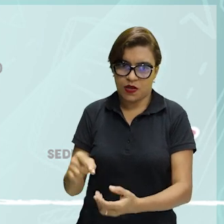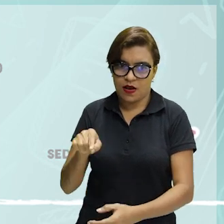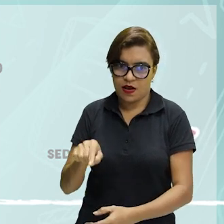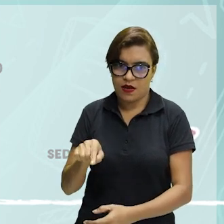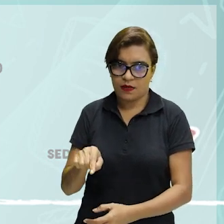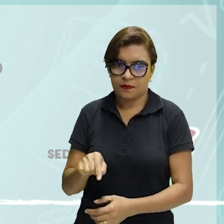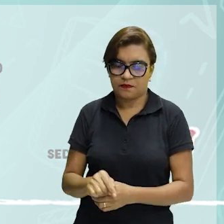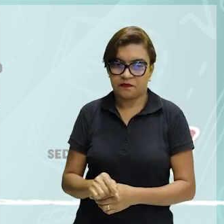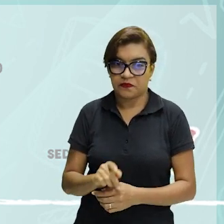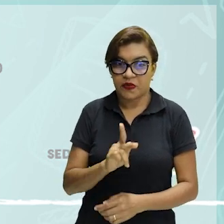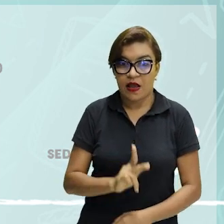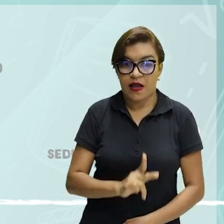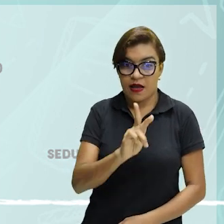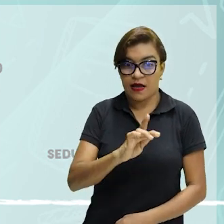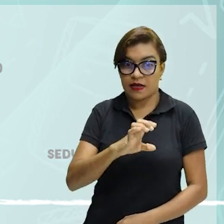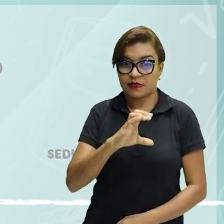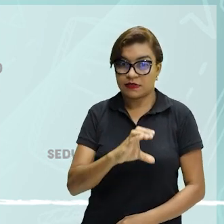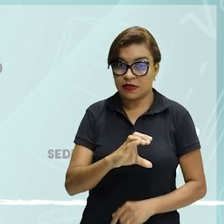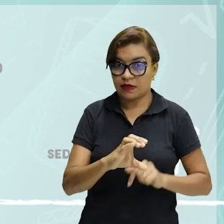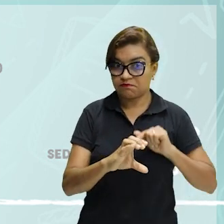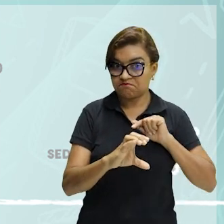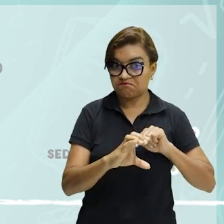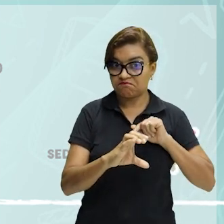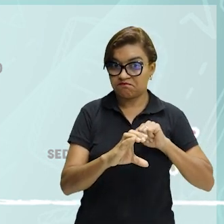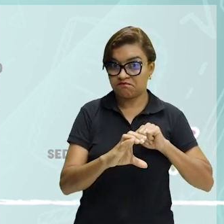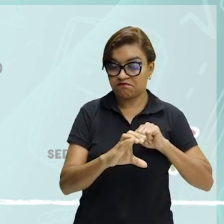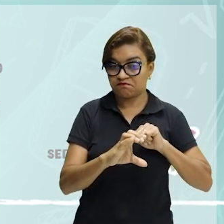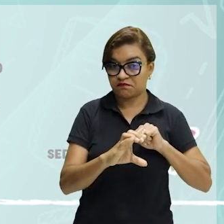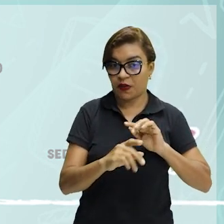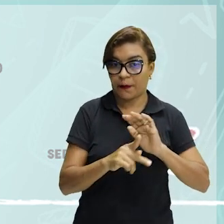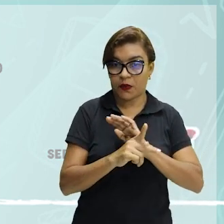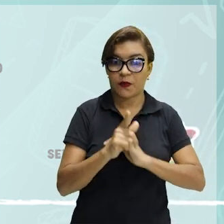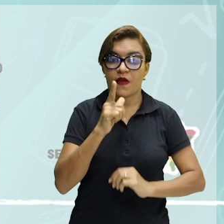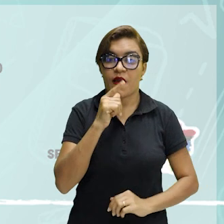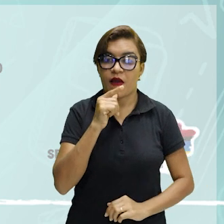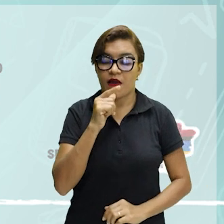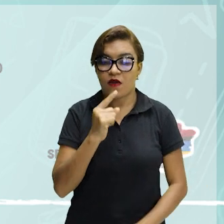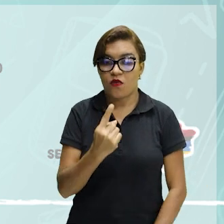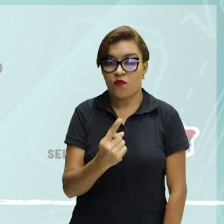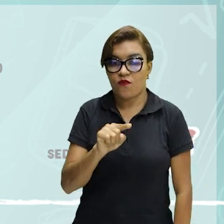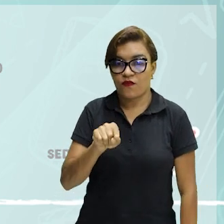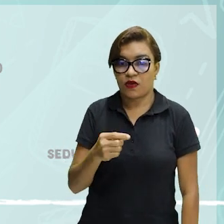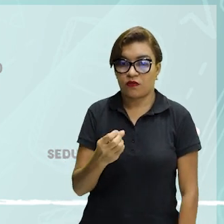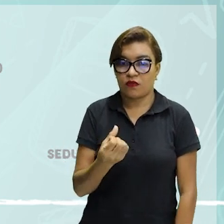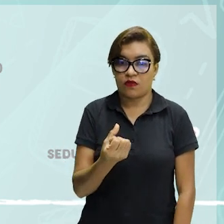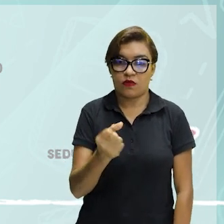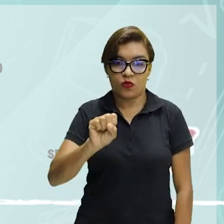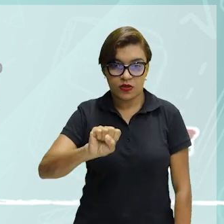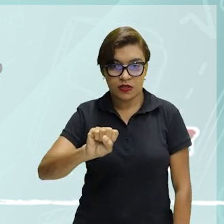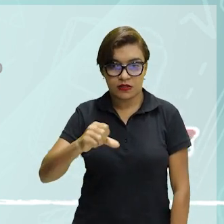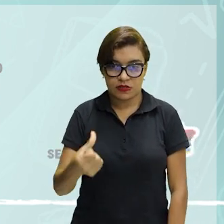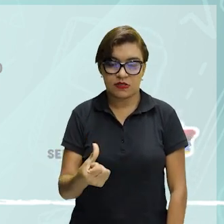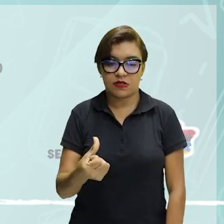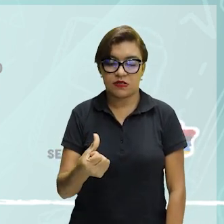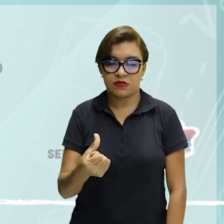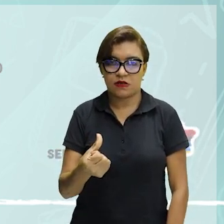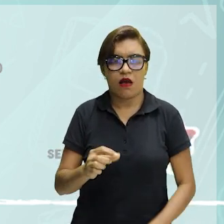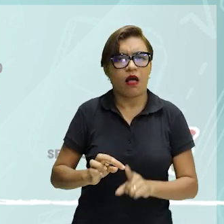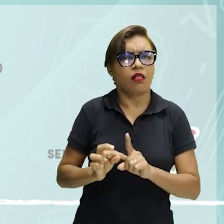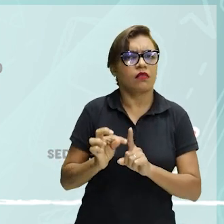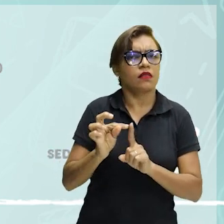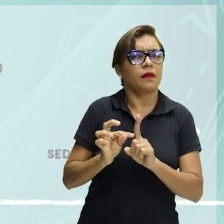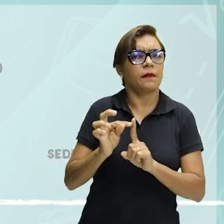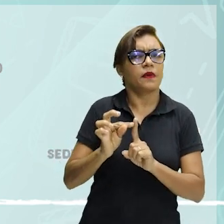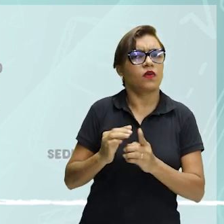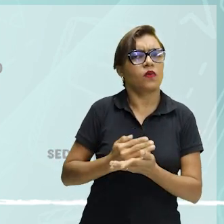que o Kc, a constante criométrica da água, é 1,86, qual foi a temperatura